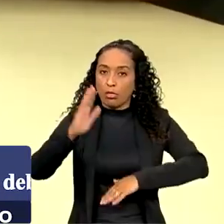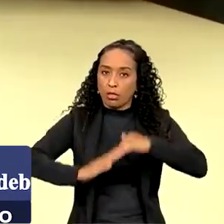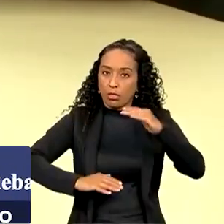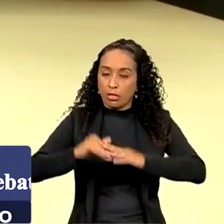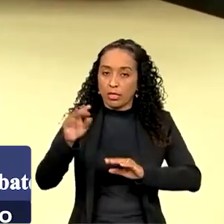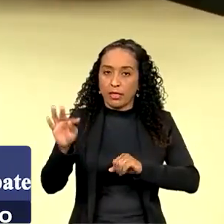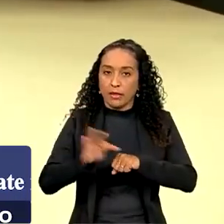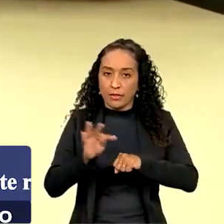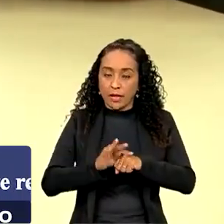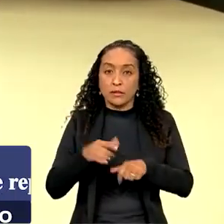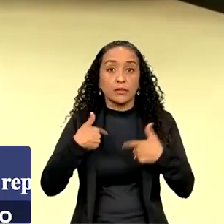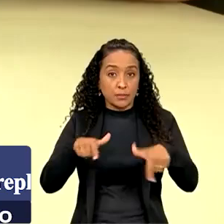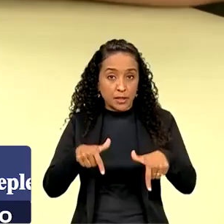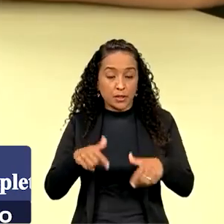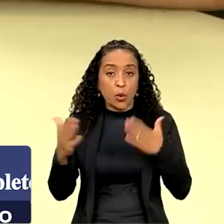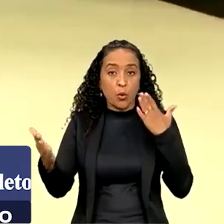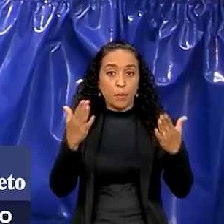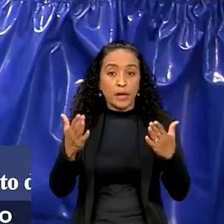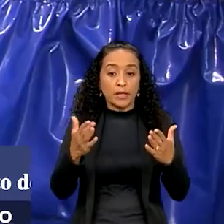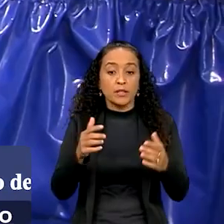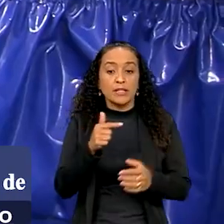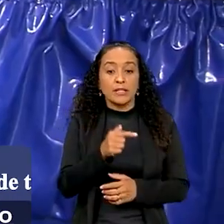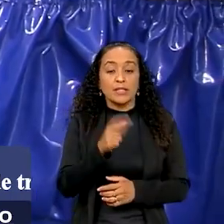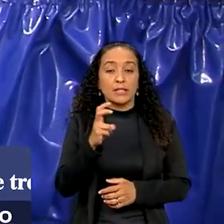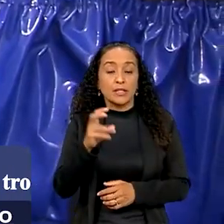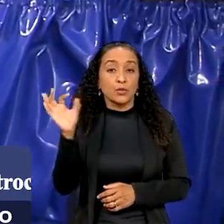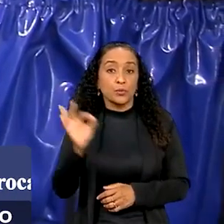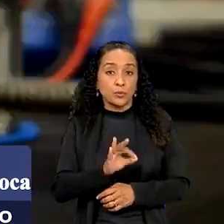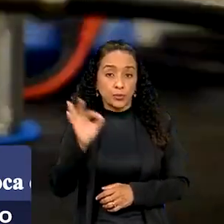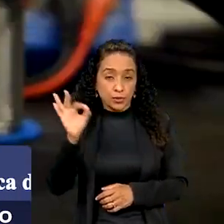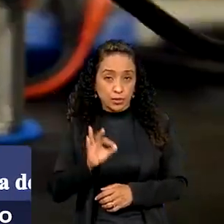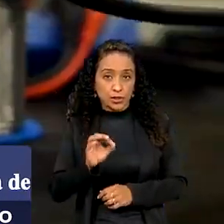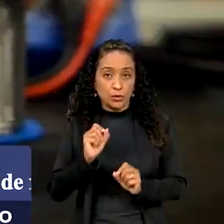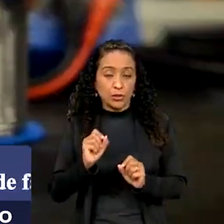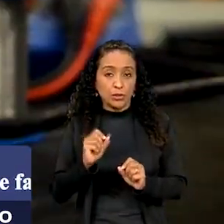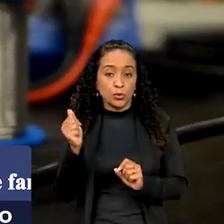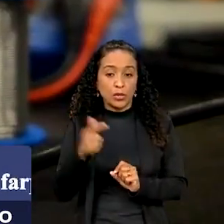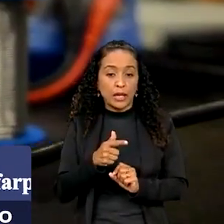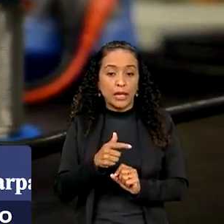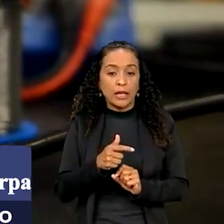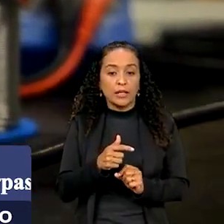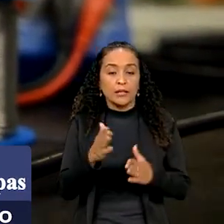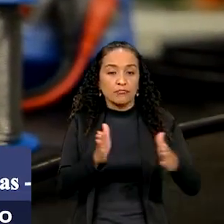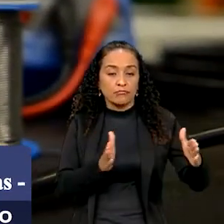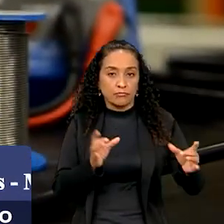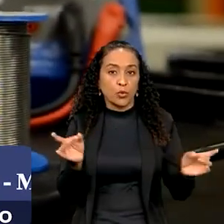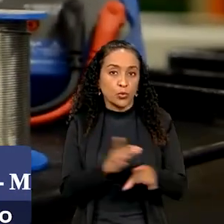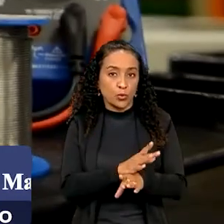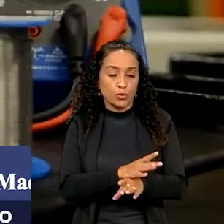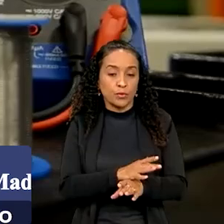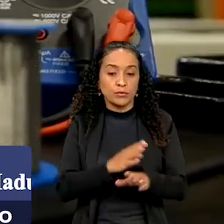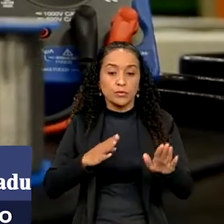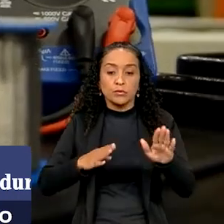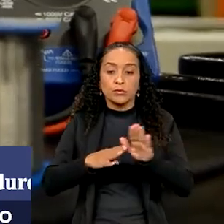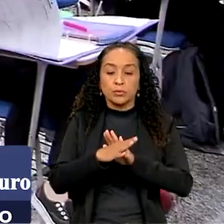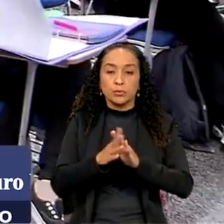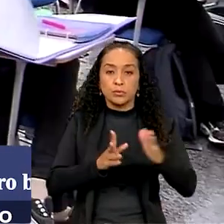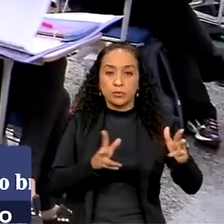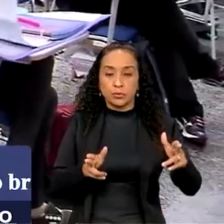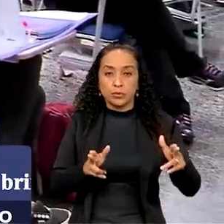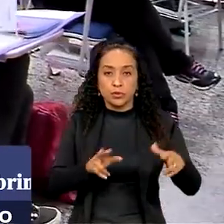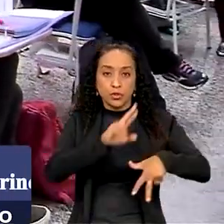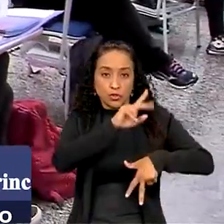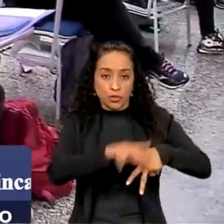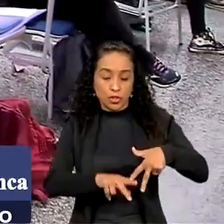estão empregados, em comparação com 75% daqueles com essa etapa concluída. No recorte entre sexos,